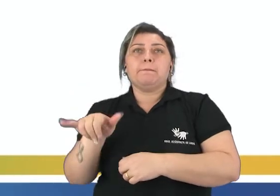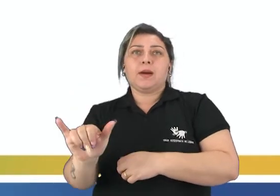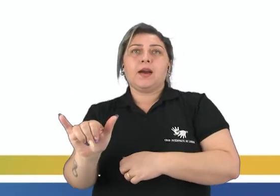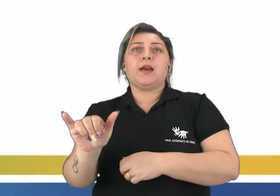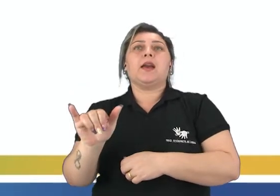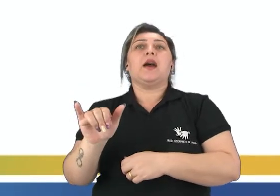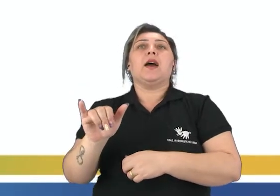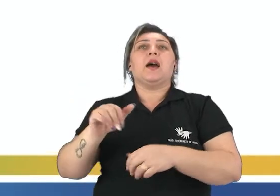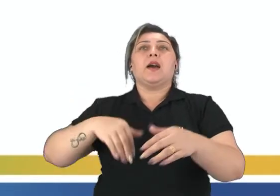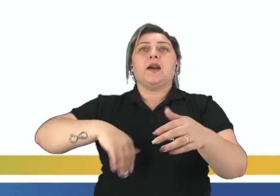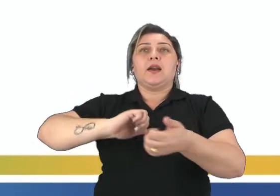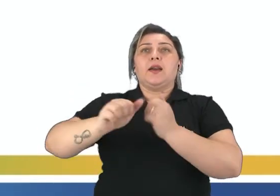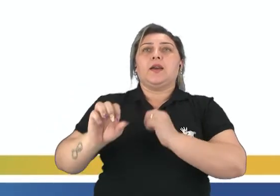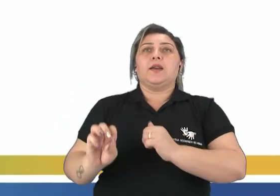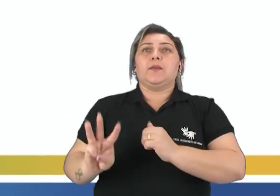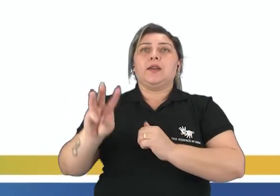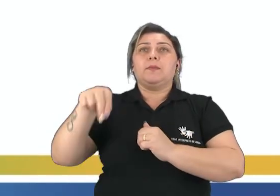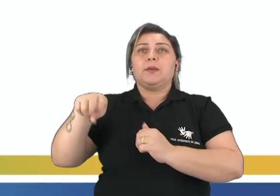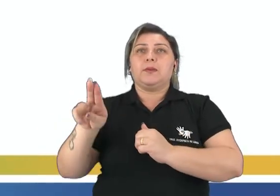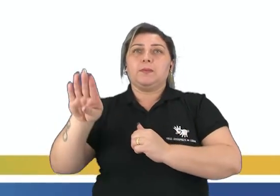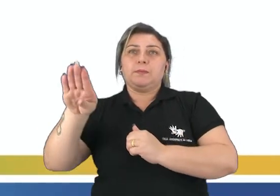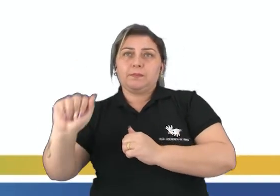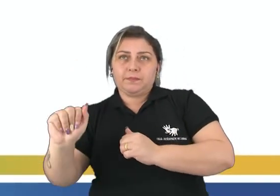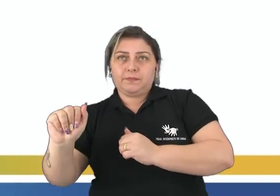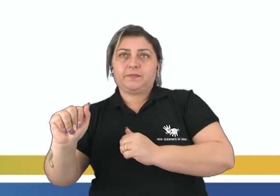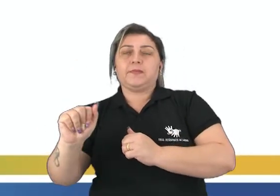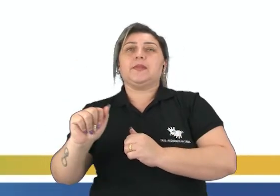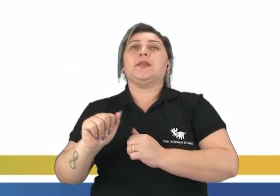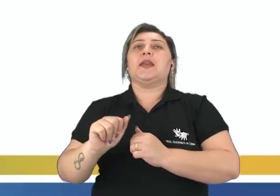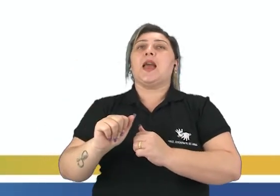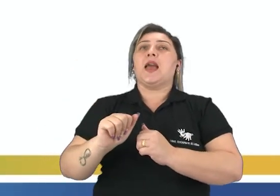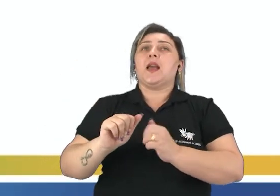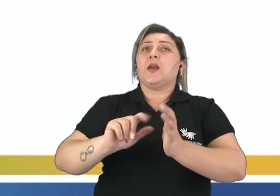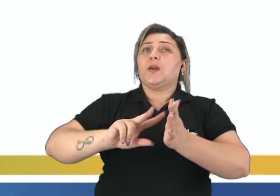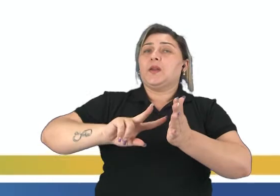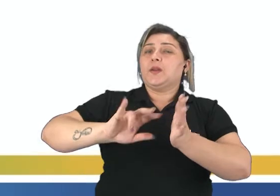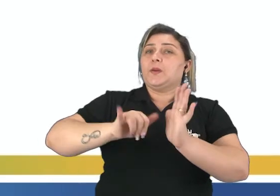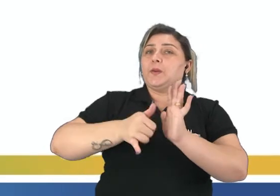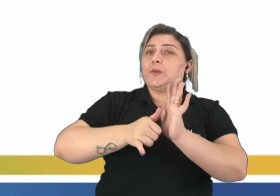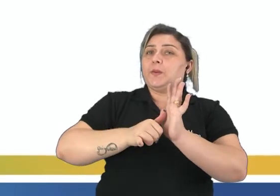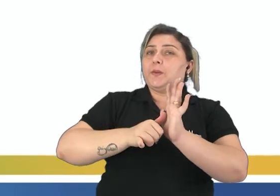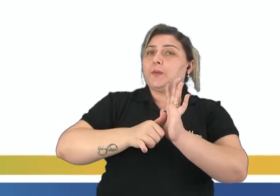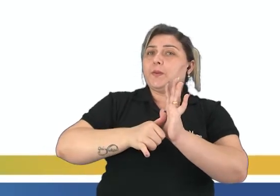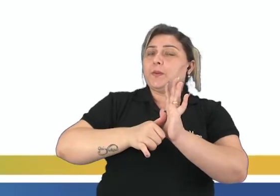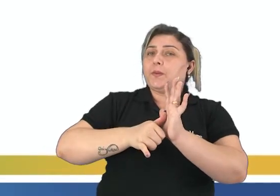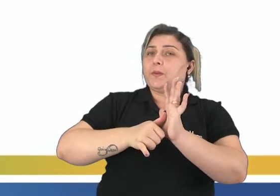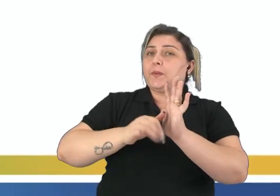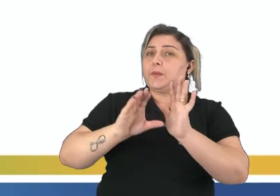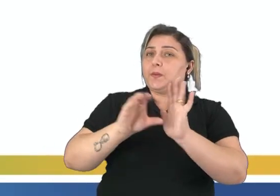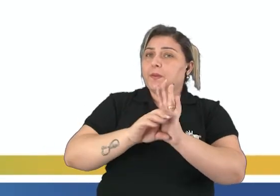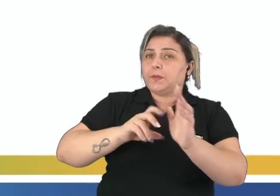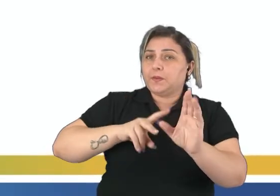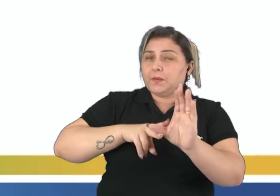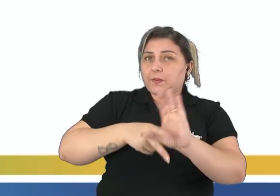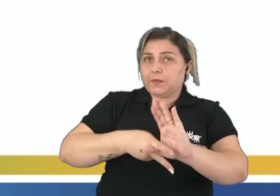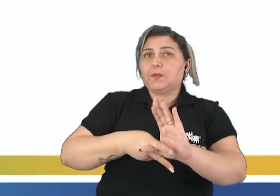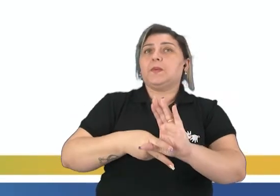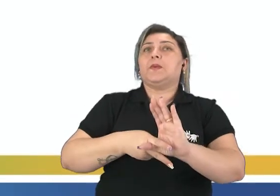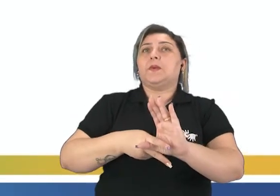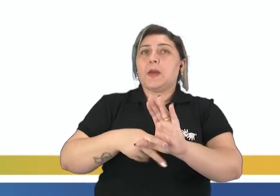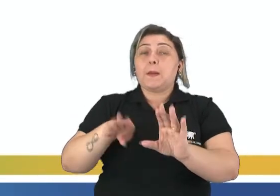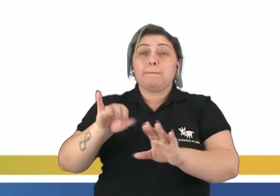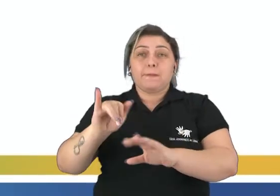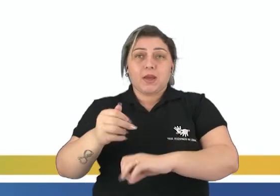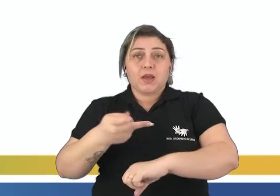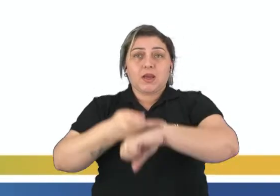Moura é uma jogadora da WNBA, que tem um currículo invejável. Ela é bicampeã